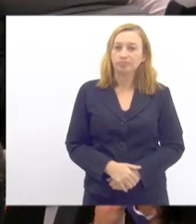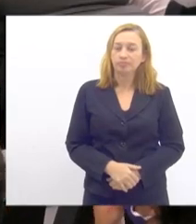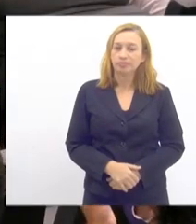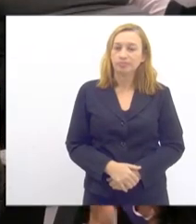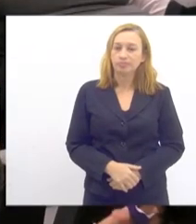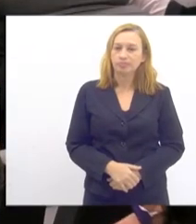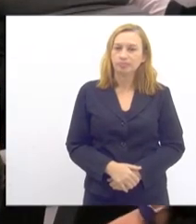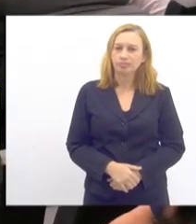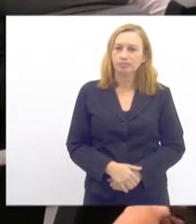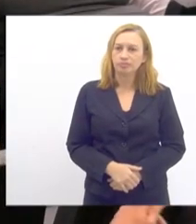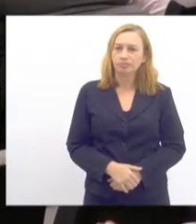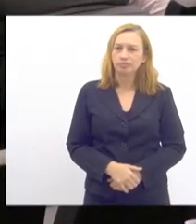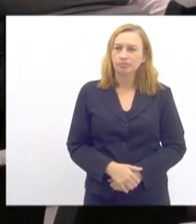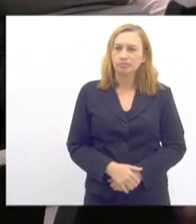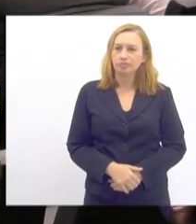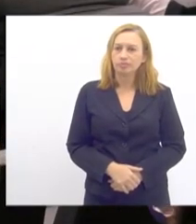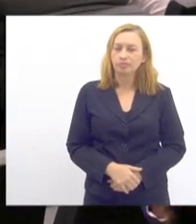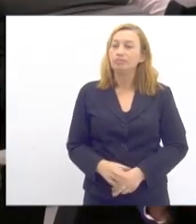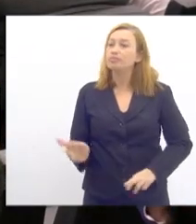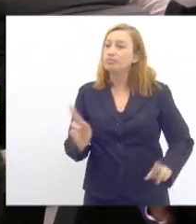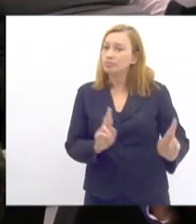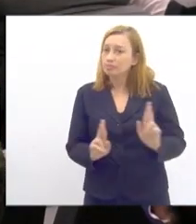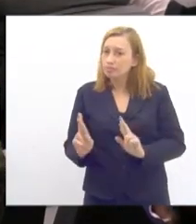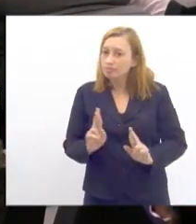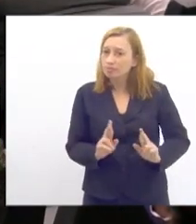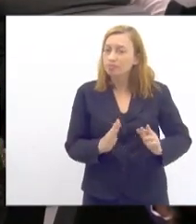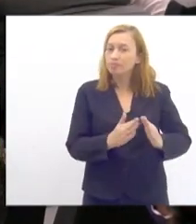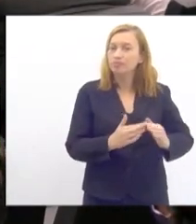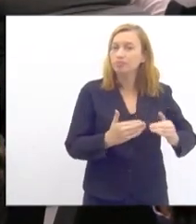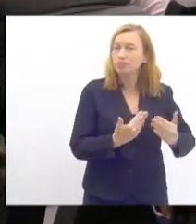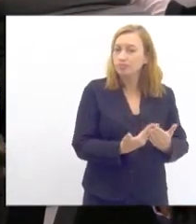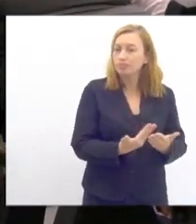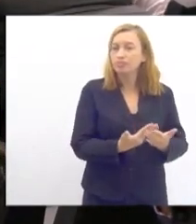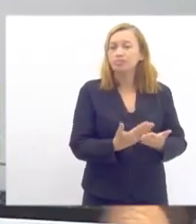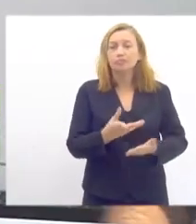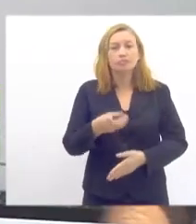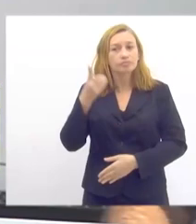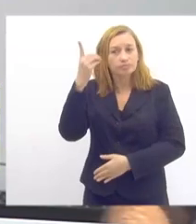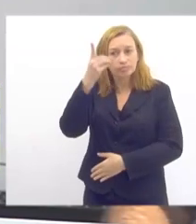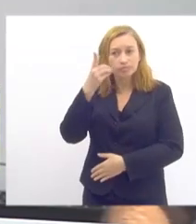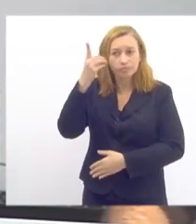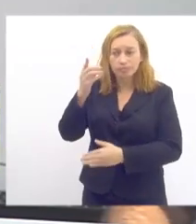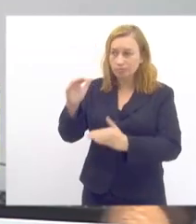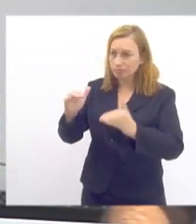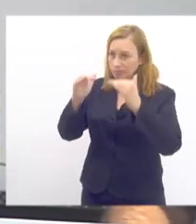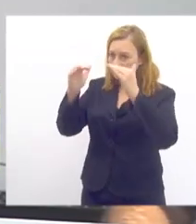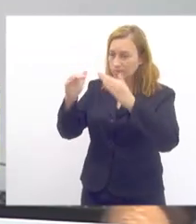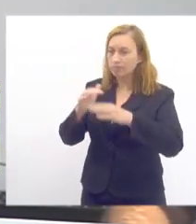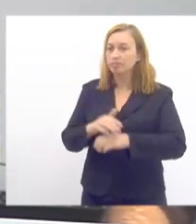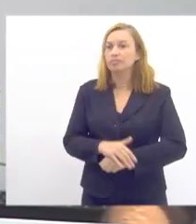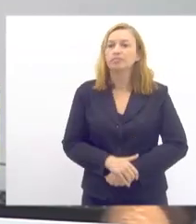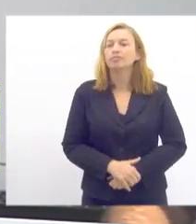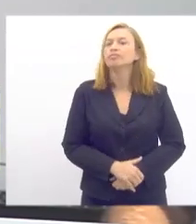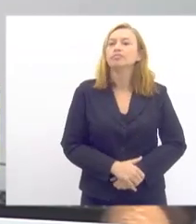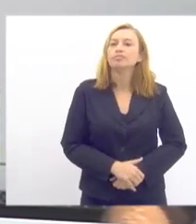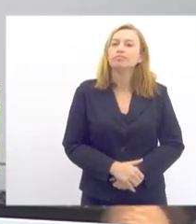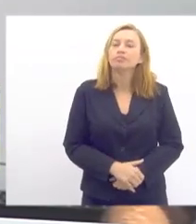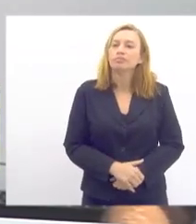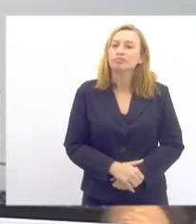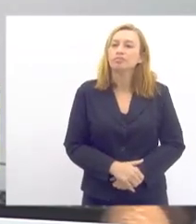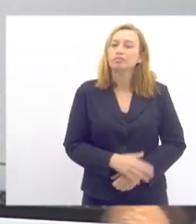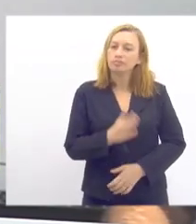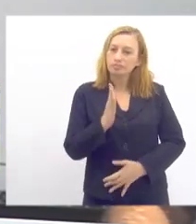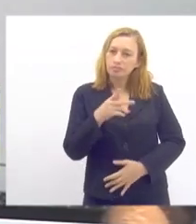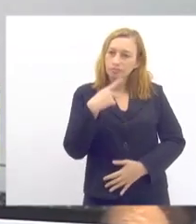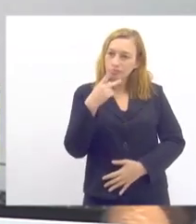Então, com relação ao requerimento do nobre deputado, conforme eu